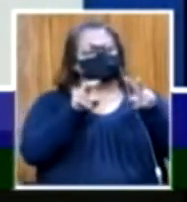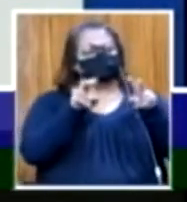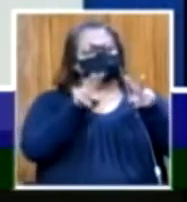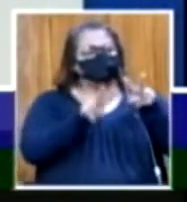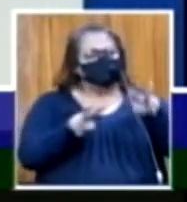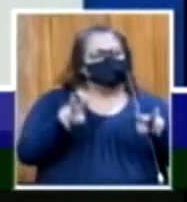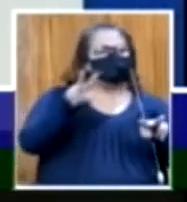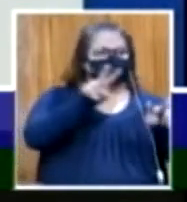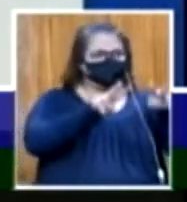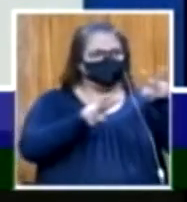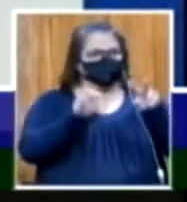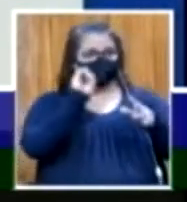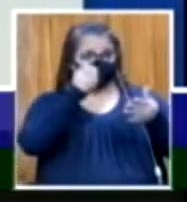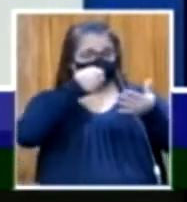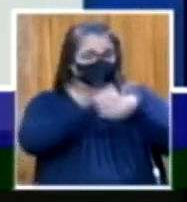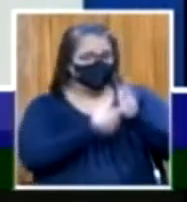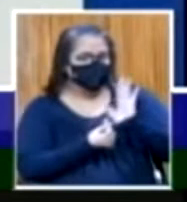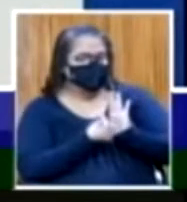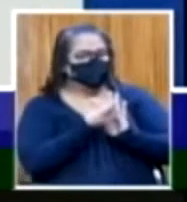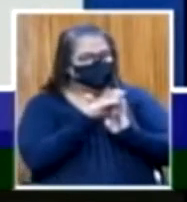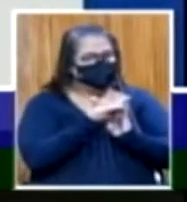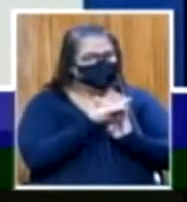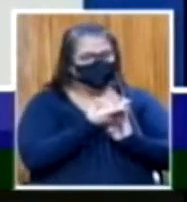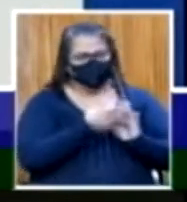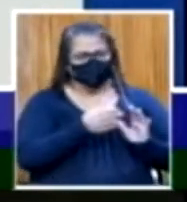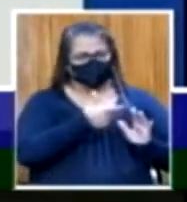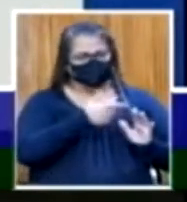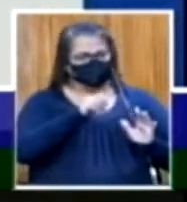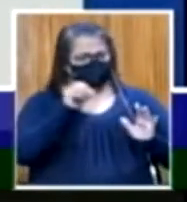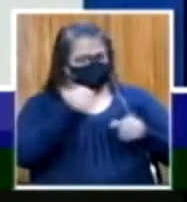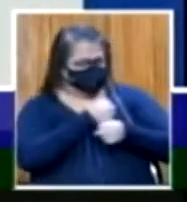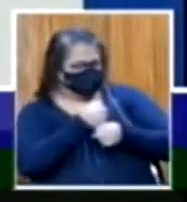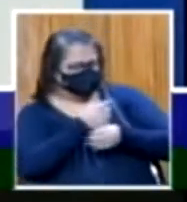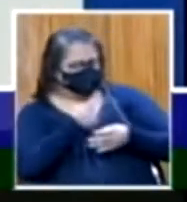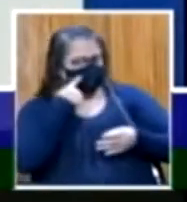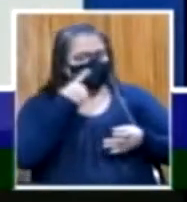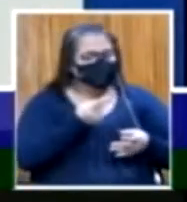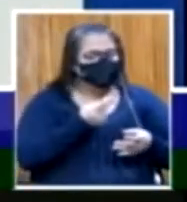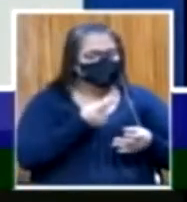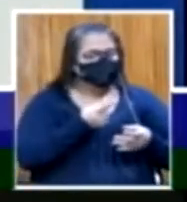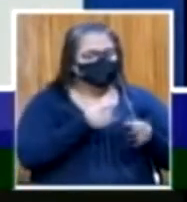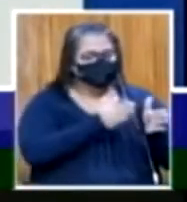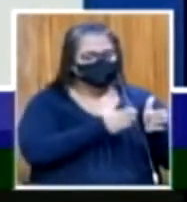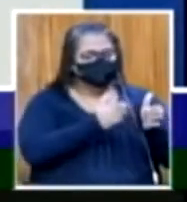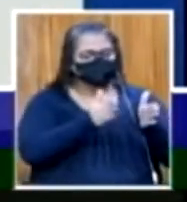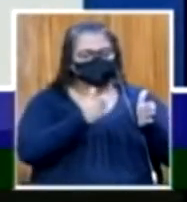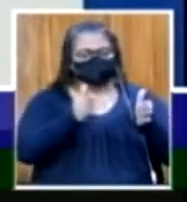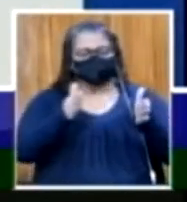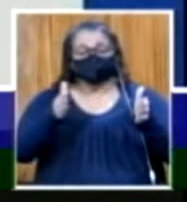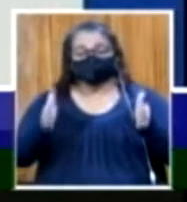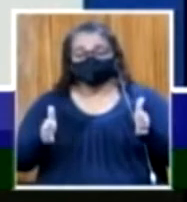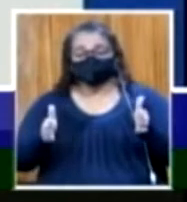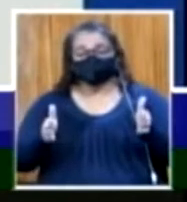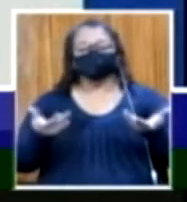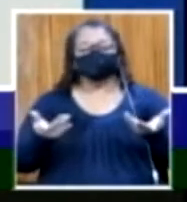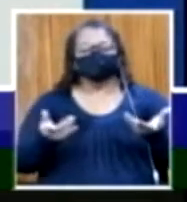correção da tabela do imposto de renda aconteceu há mais de 5 anos, e pegarmos a inflação do período, na verdade essa